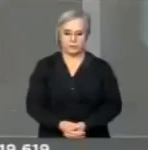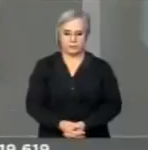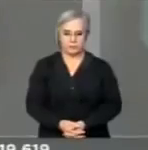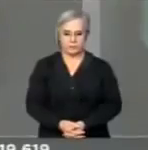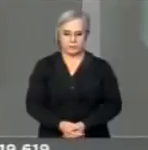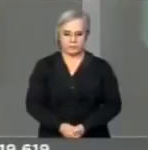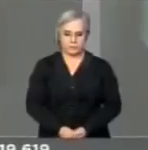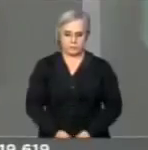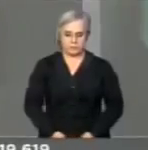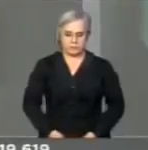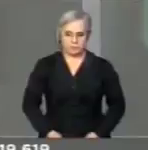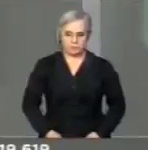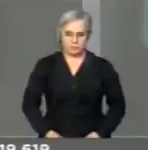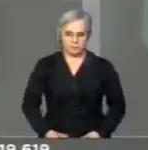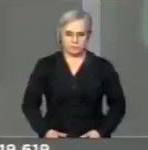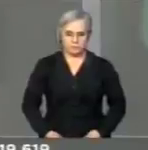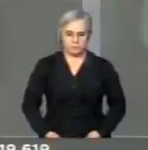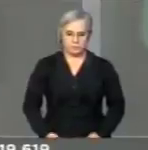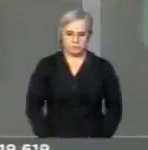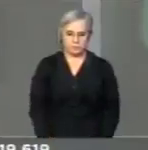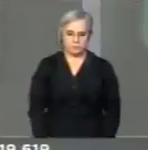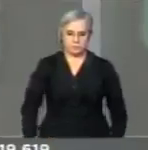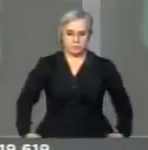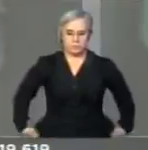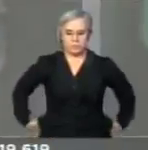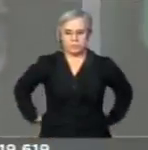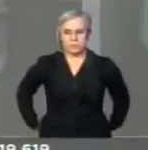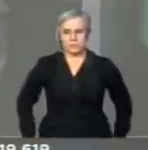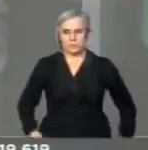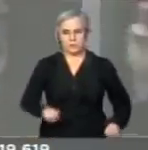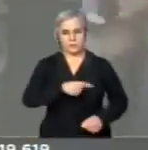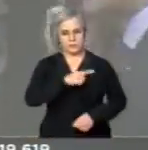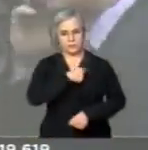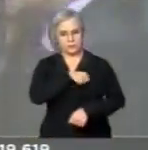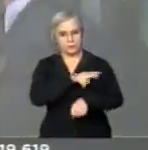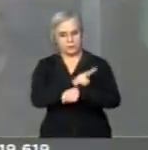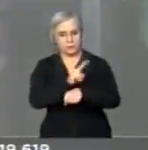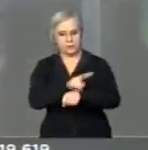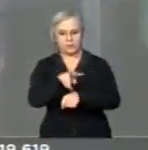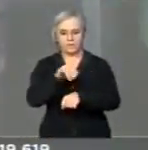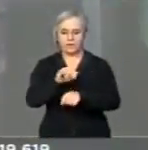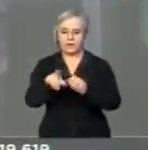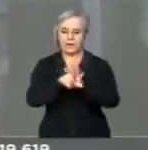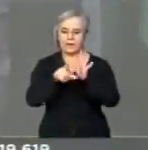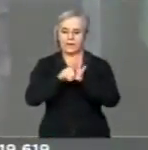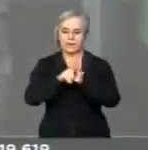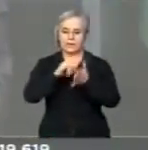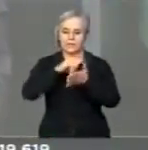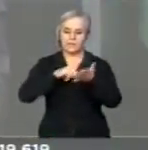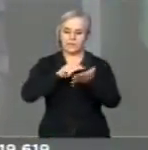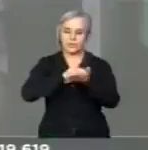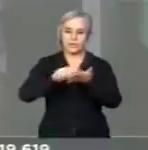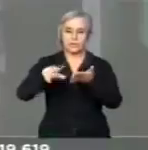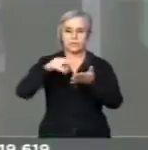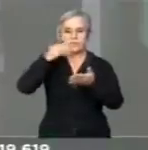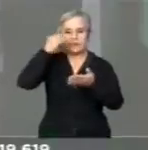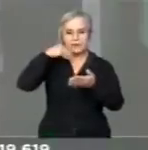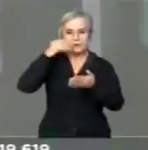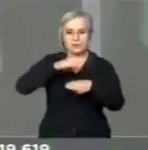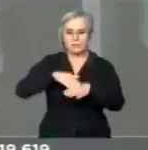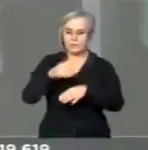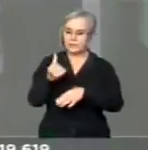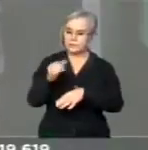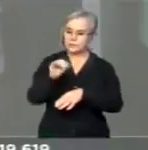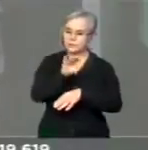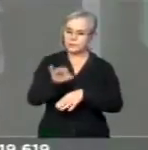Desvio dessa natureza compromete a legitimidade das fiscalizações e acabam por fragilizar a lei da ficha limpa, já que mais 60%